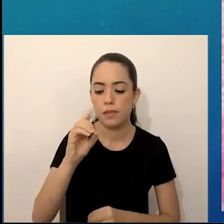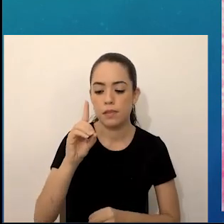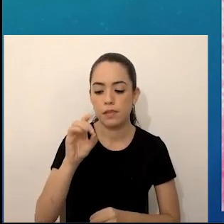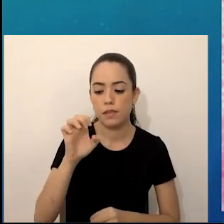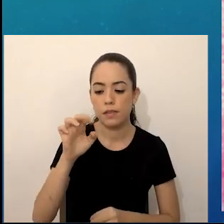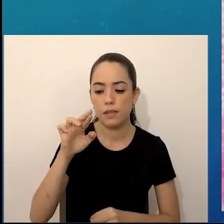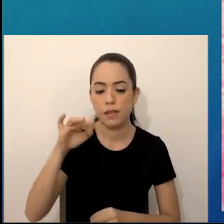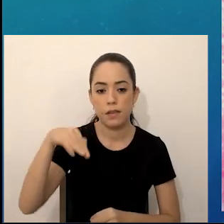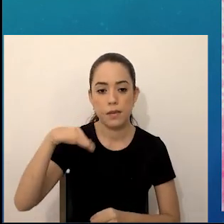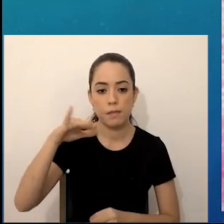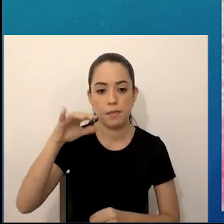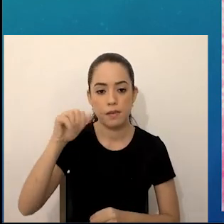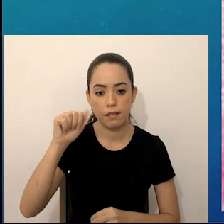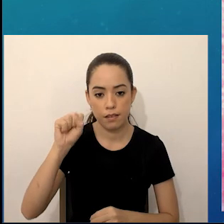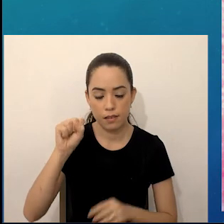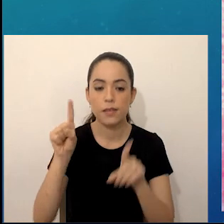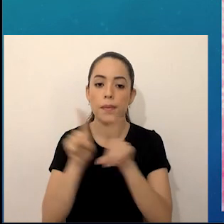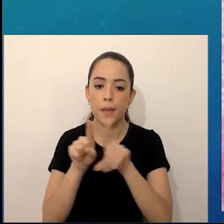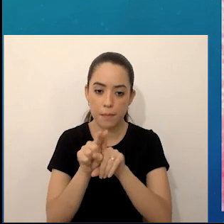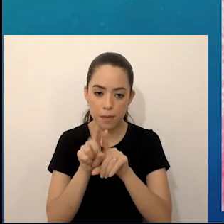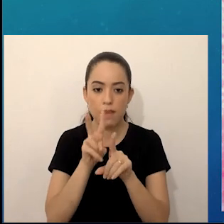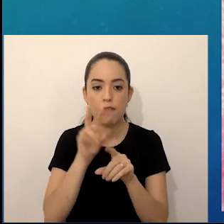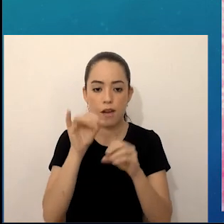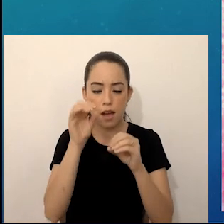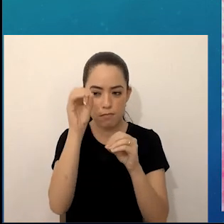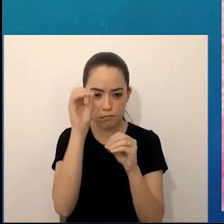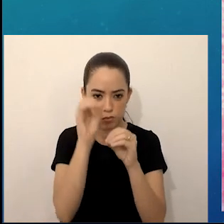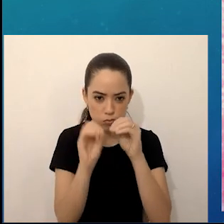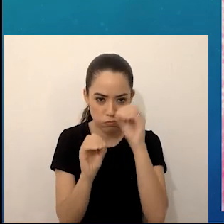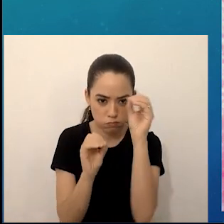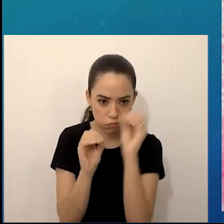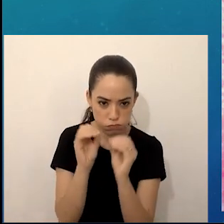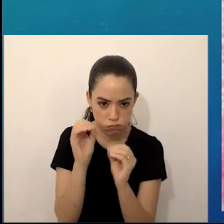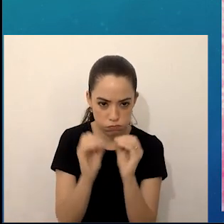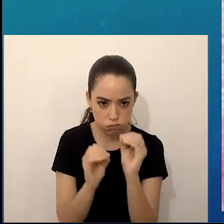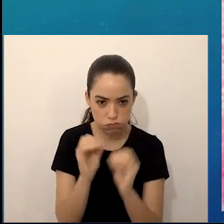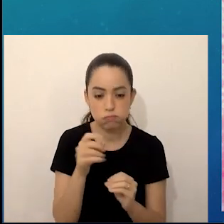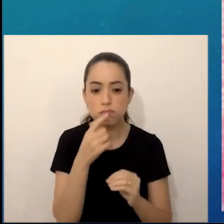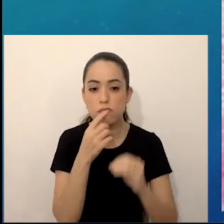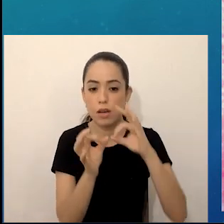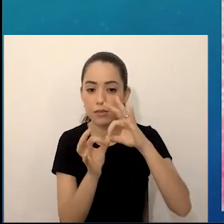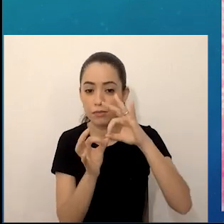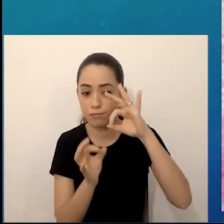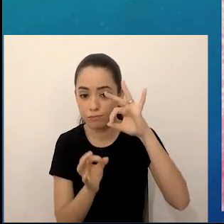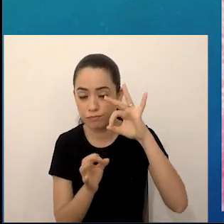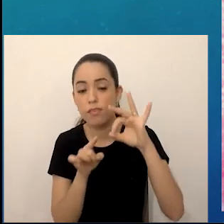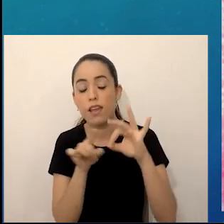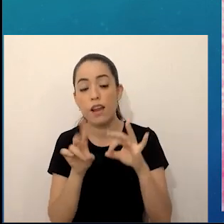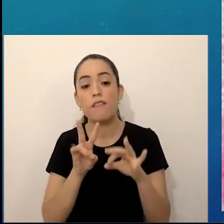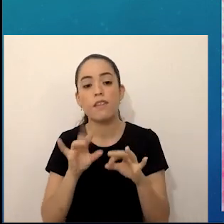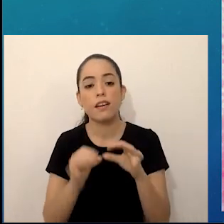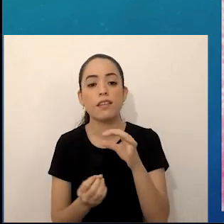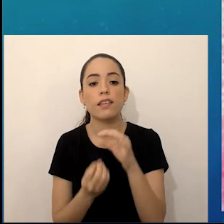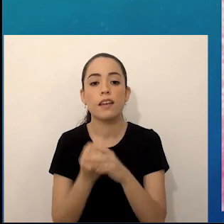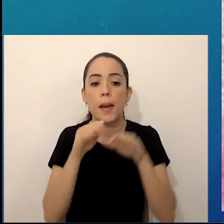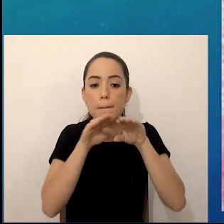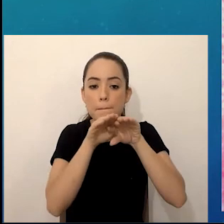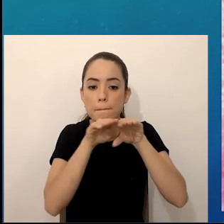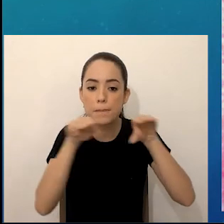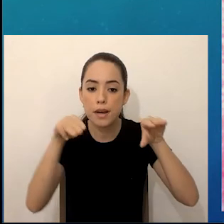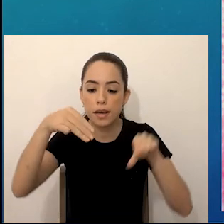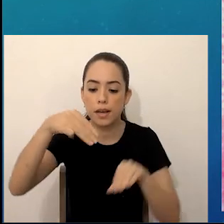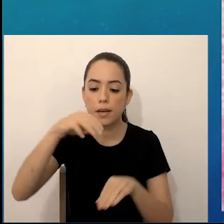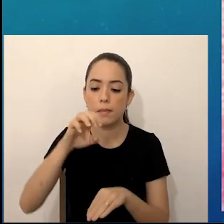As células mesodérmicas, que migram cranialmente a linha primitiva, formará